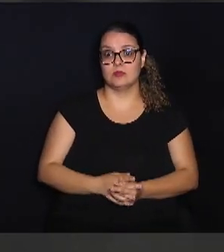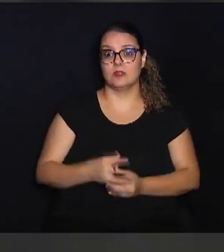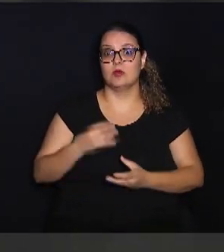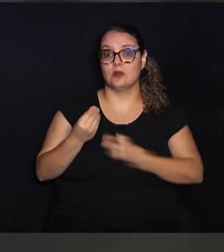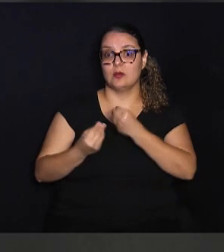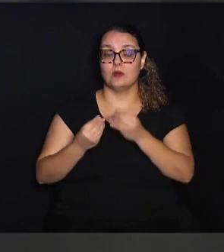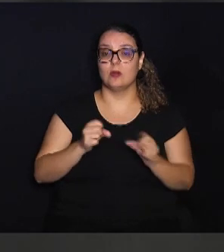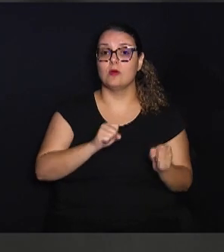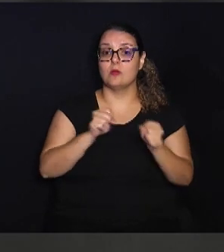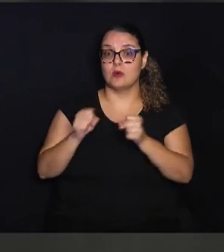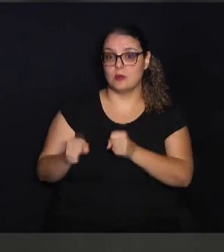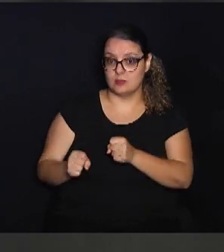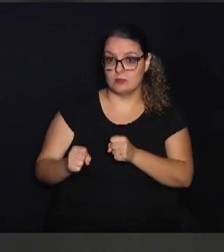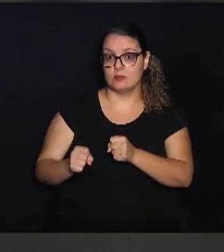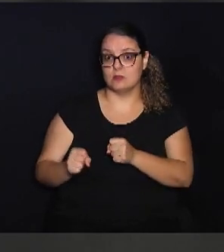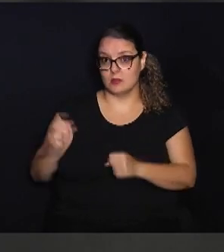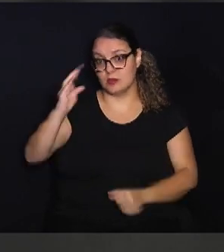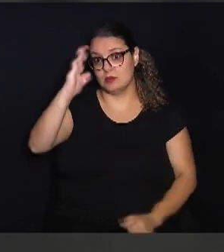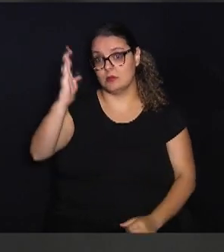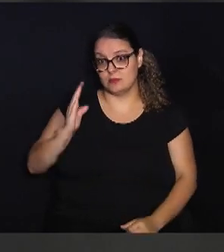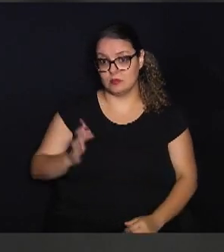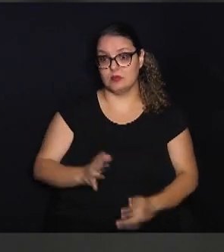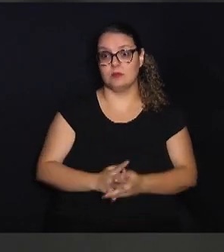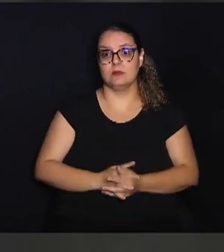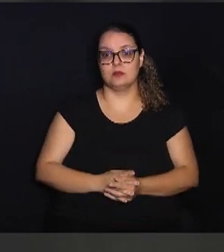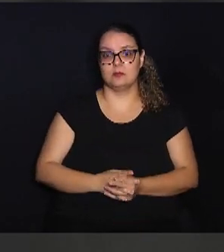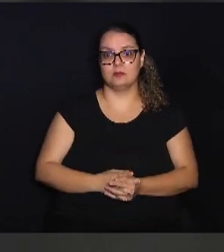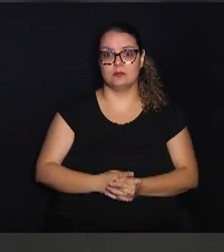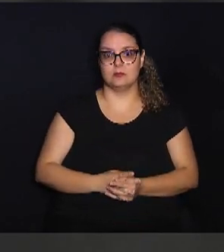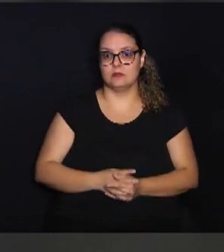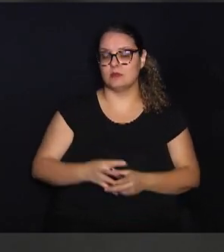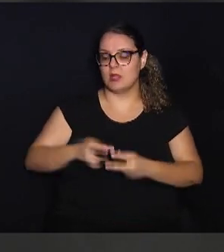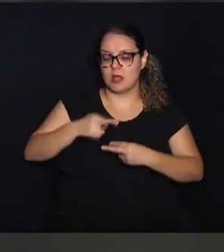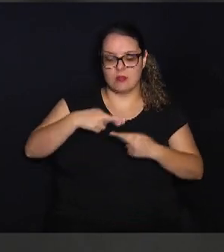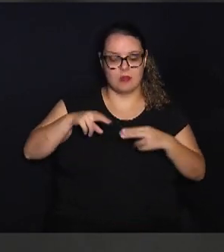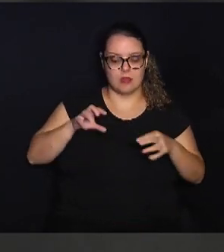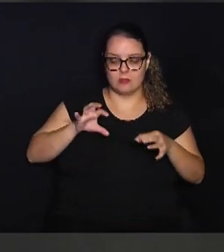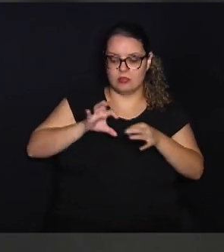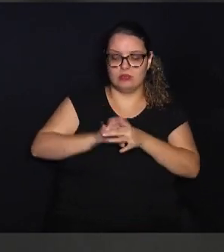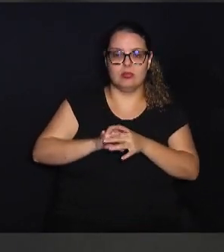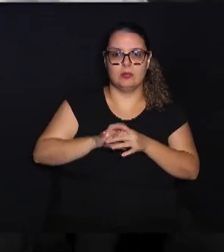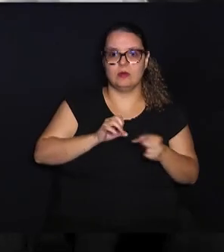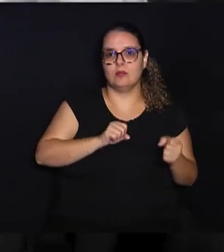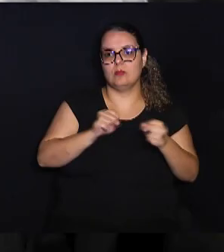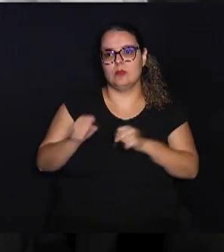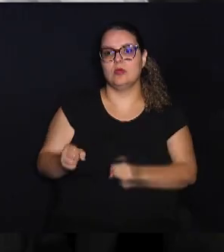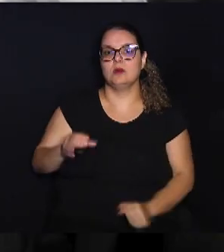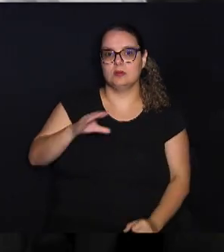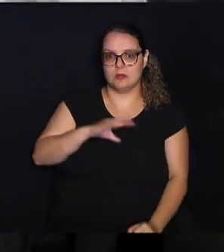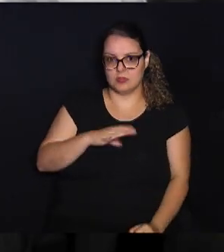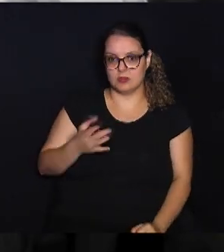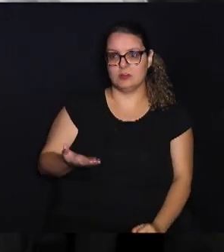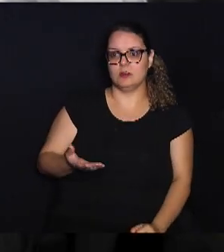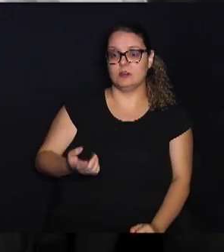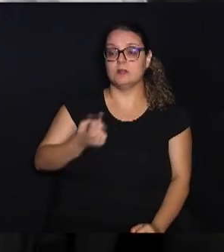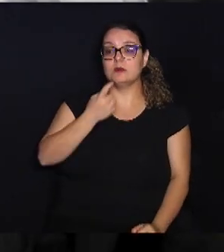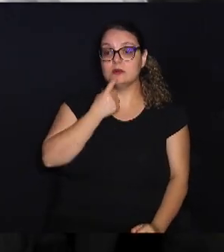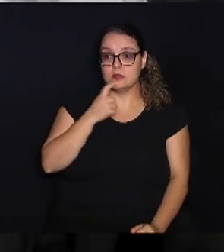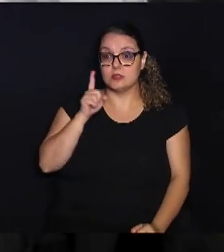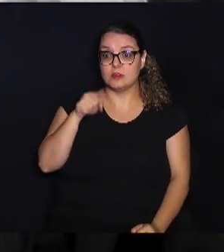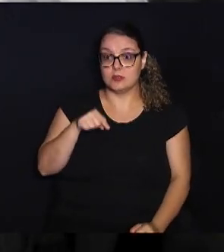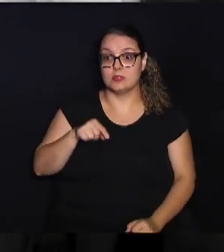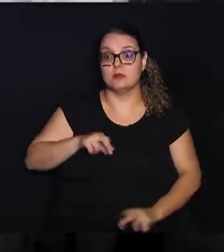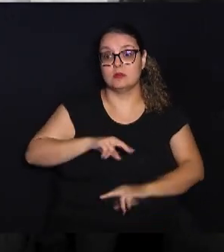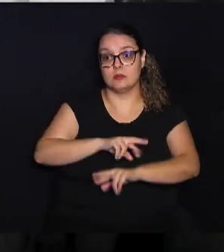poder a nível de Brasil, né? E que está totalmente vinculado à forma de poder do município. Então, Campinas é uma das